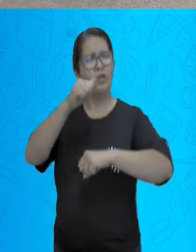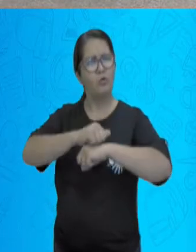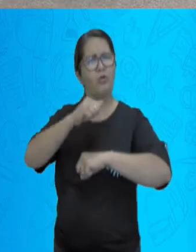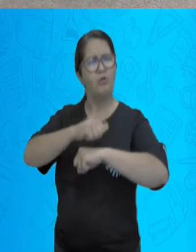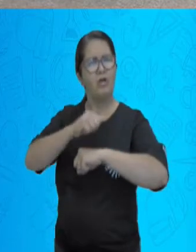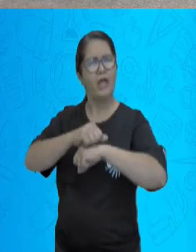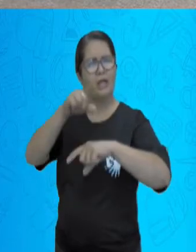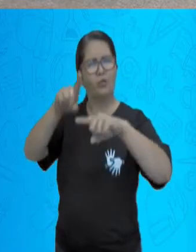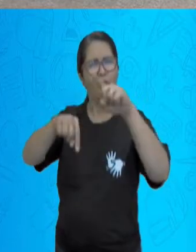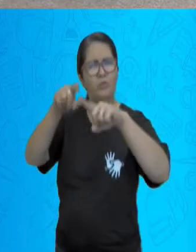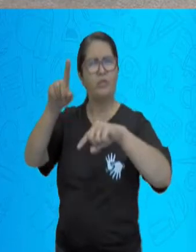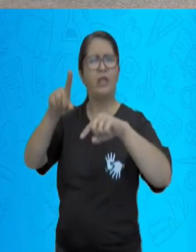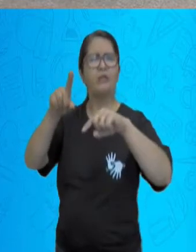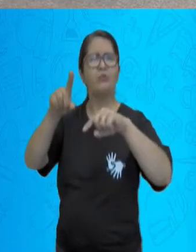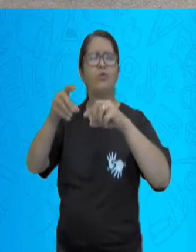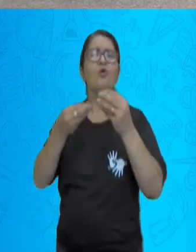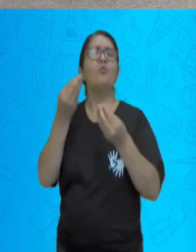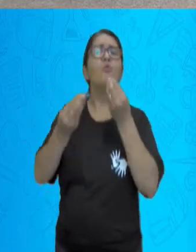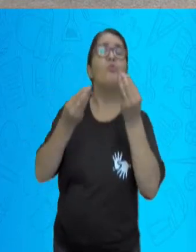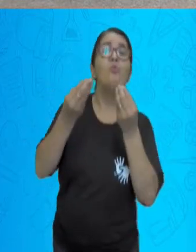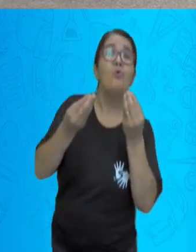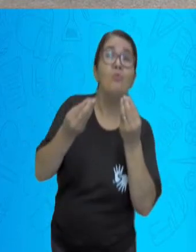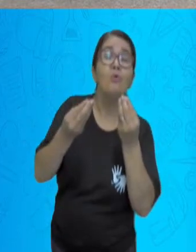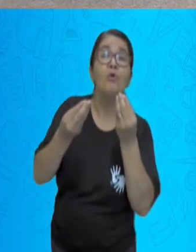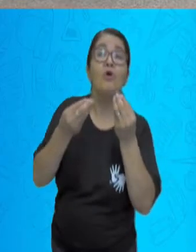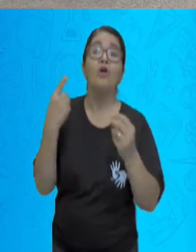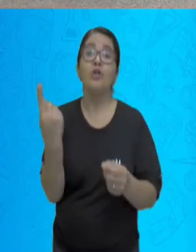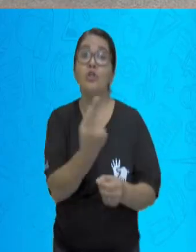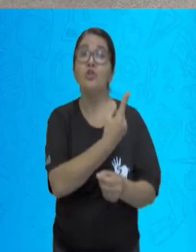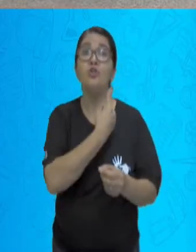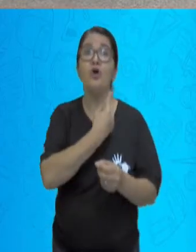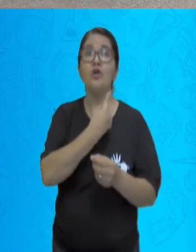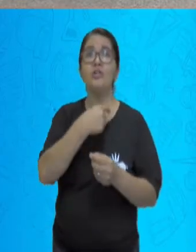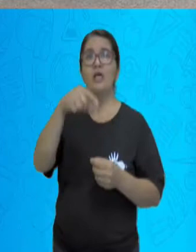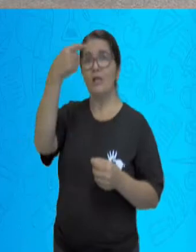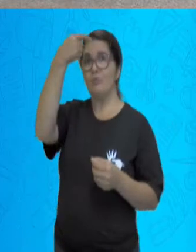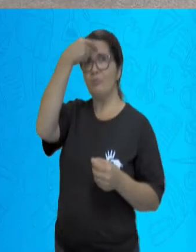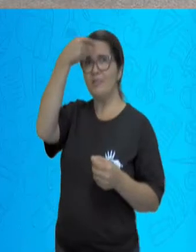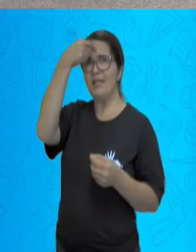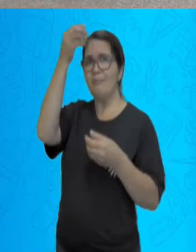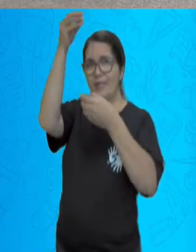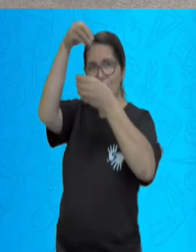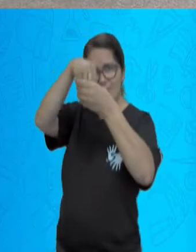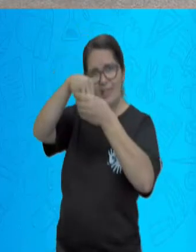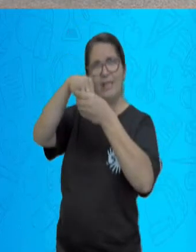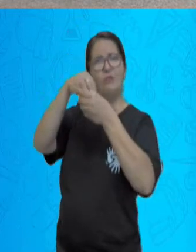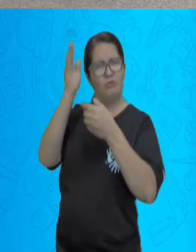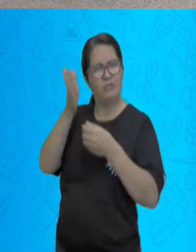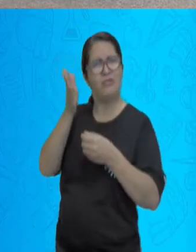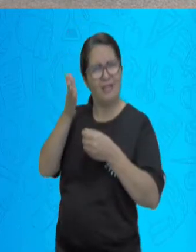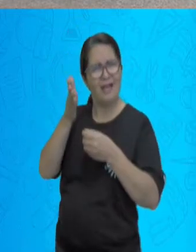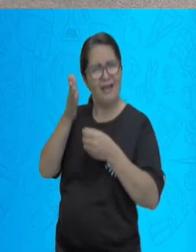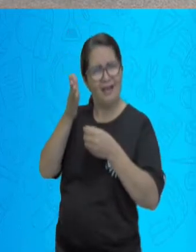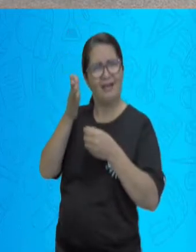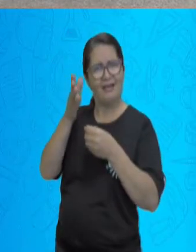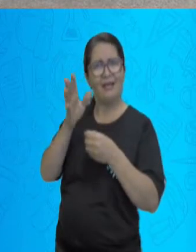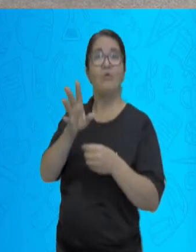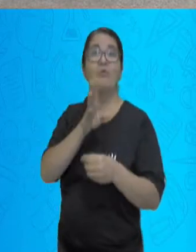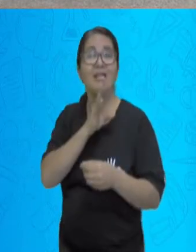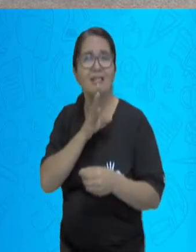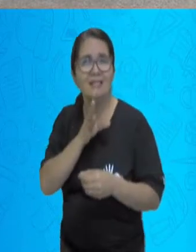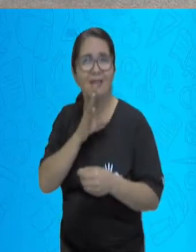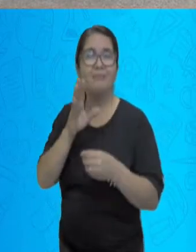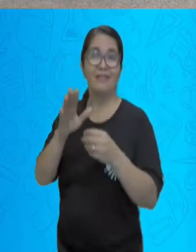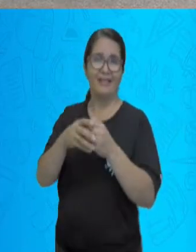eles ganham forma no pensamento e são imaginados e dotados de